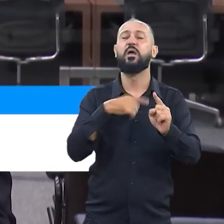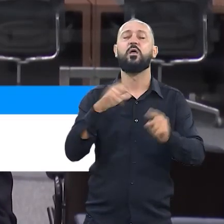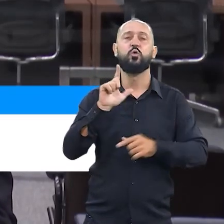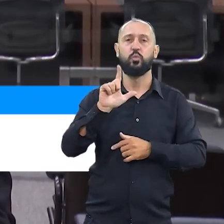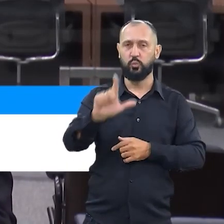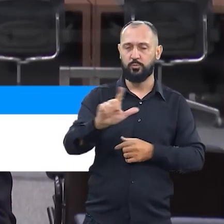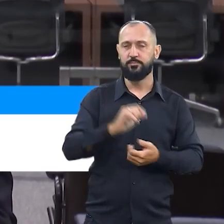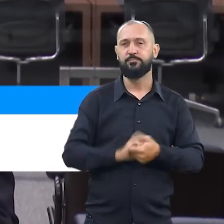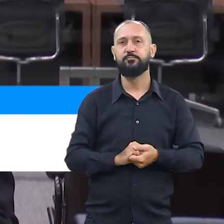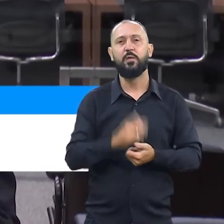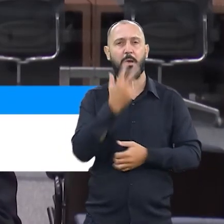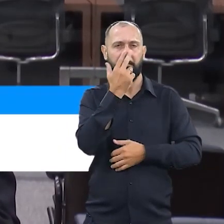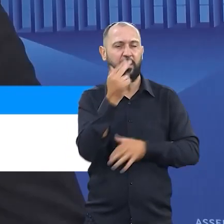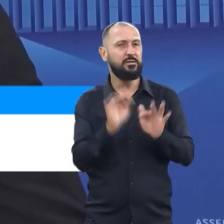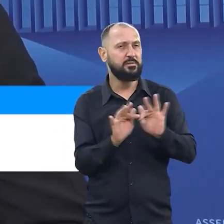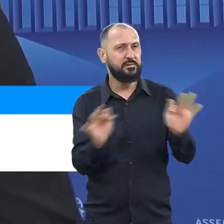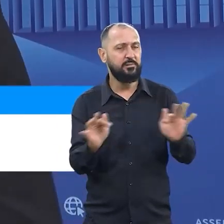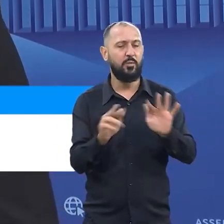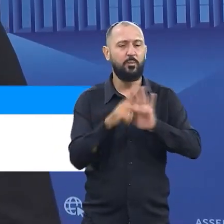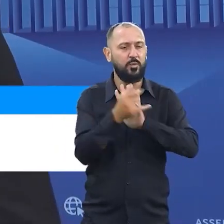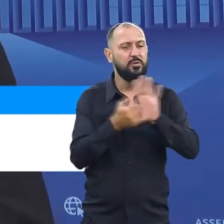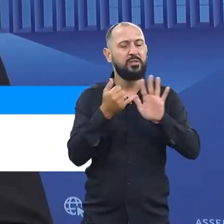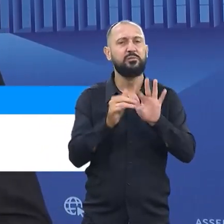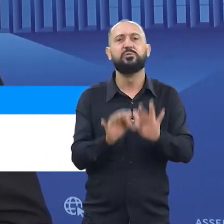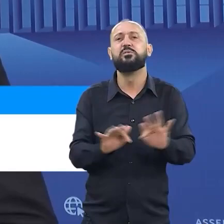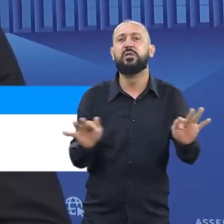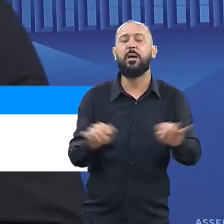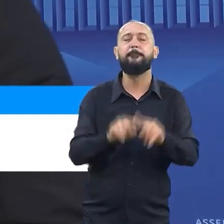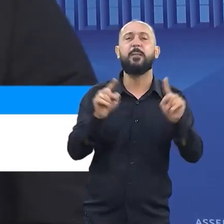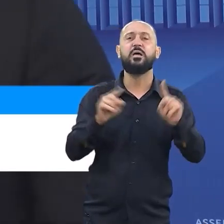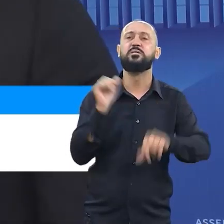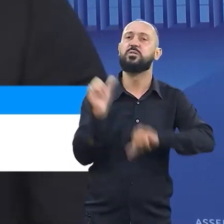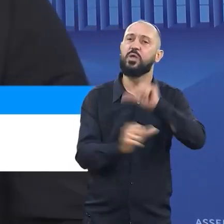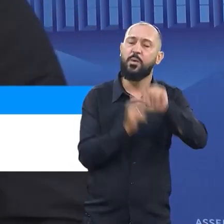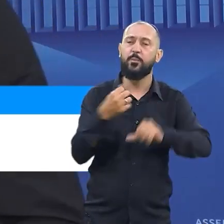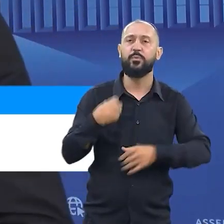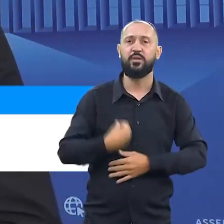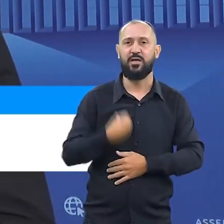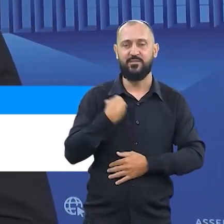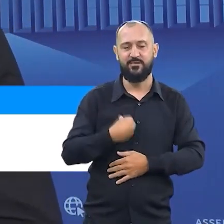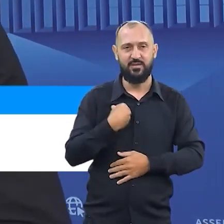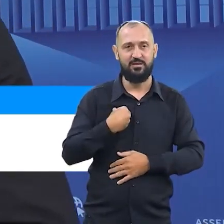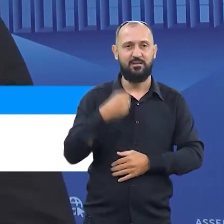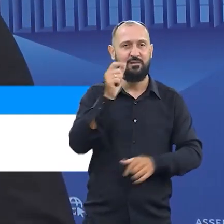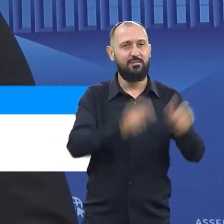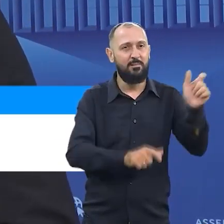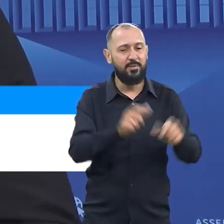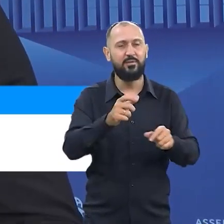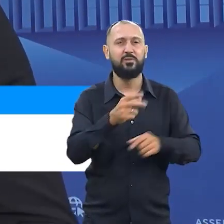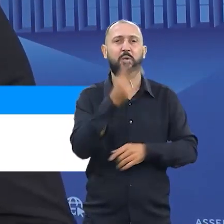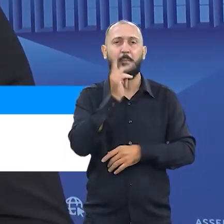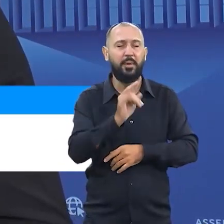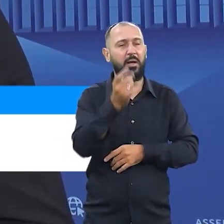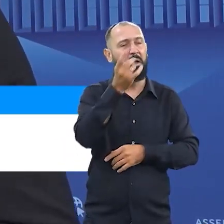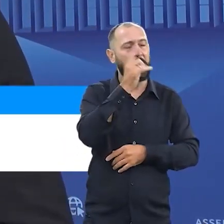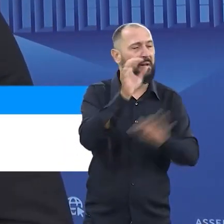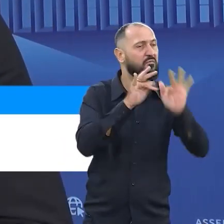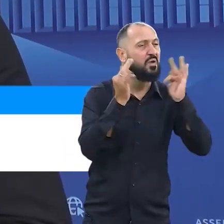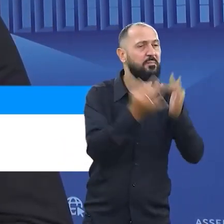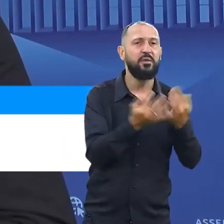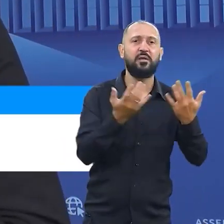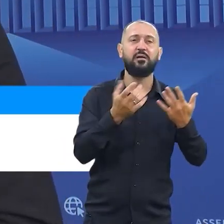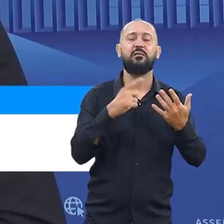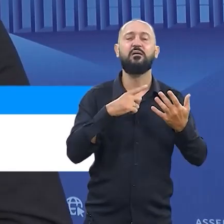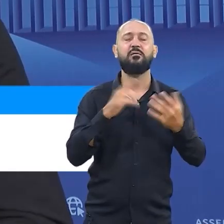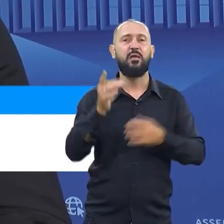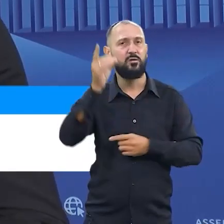do deputado Lucas de Lima, do PDT. Parece simples, né? Um projeto simples, mas que muda muito a vida das pessoas, principalmente dos pais, né?